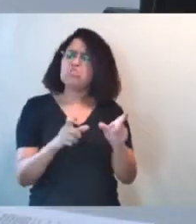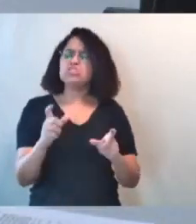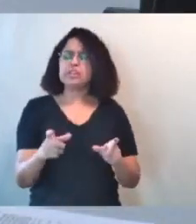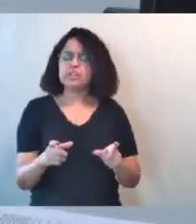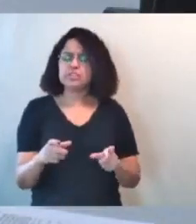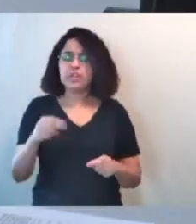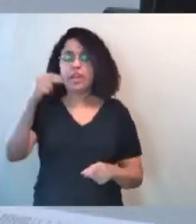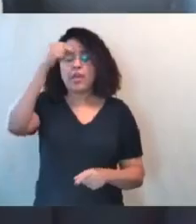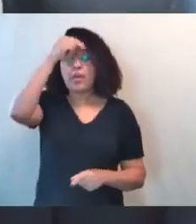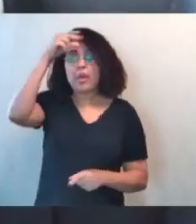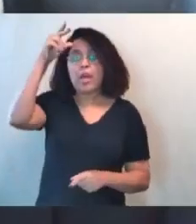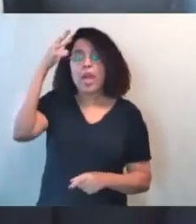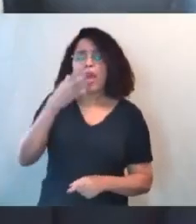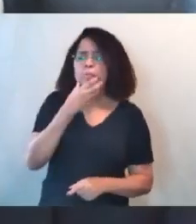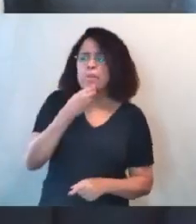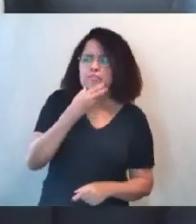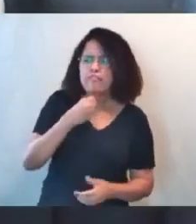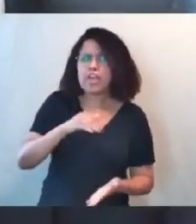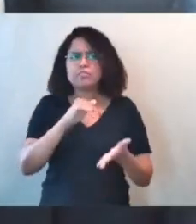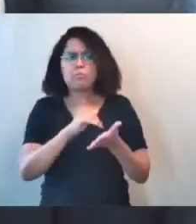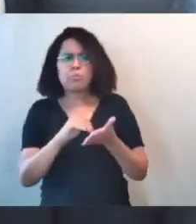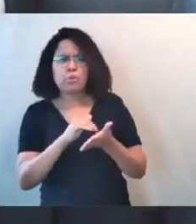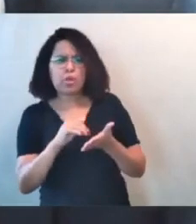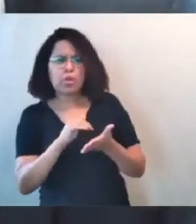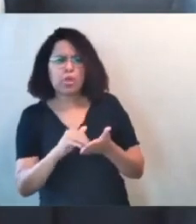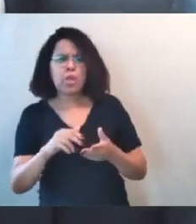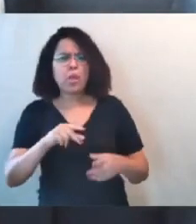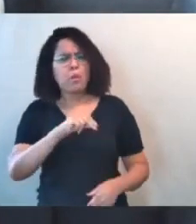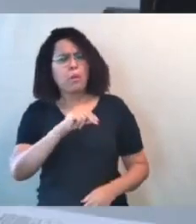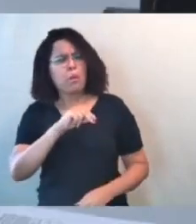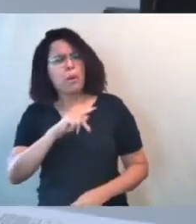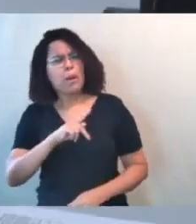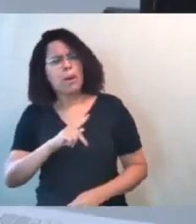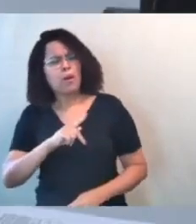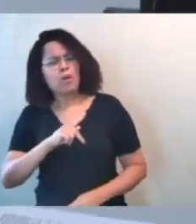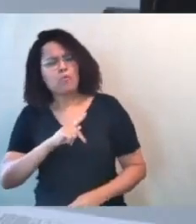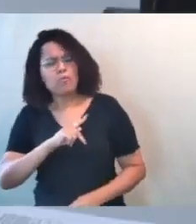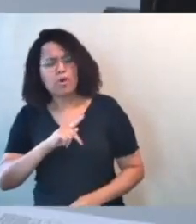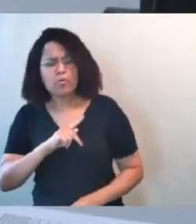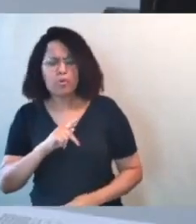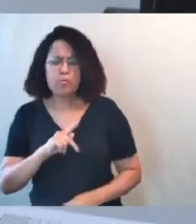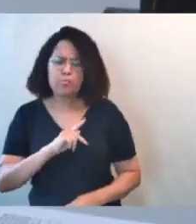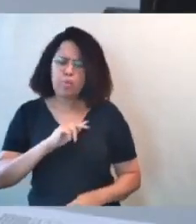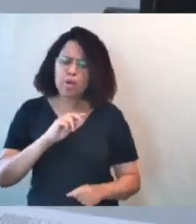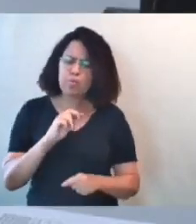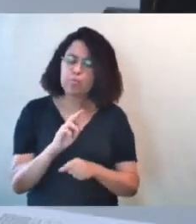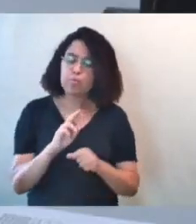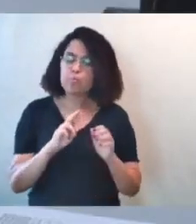fazenda, é Célio Bousada, Júlia Galo, quem?